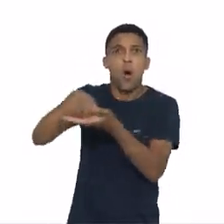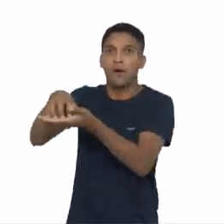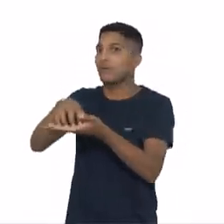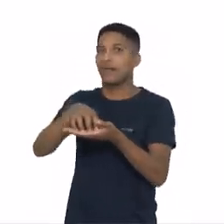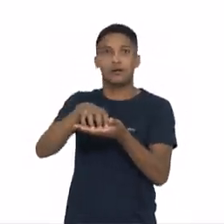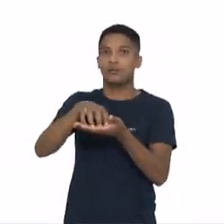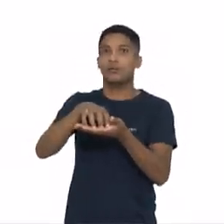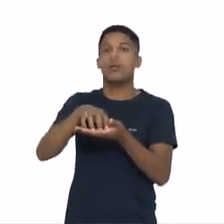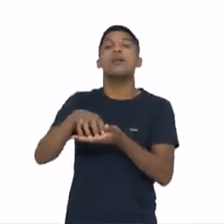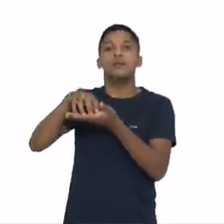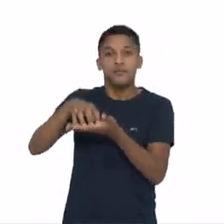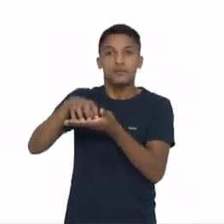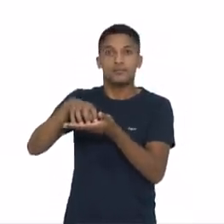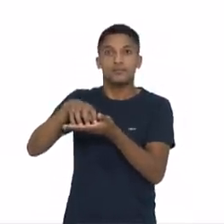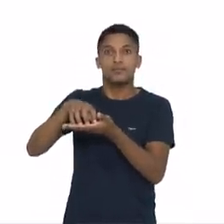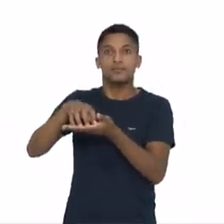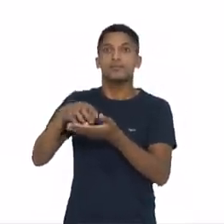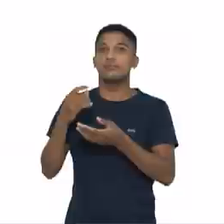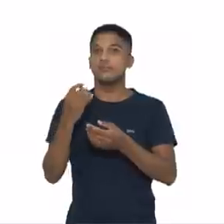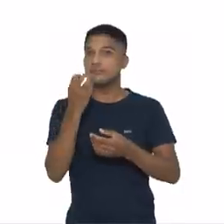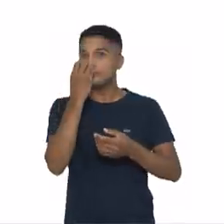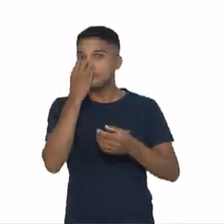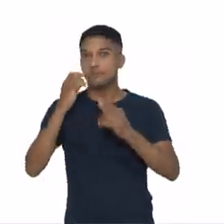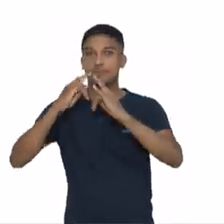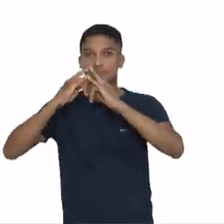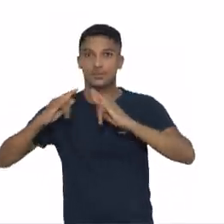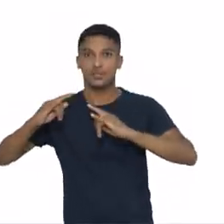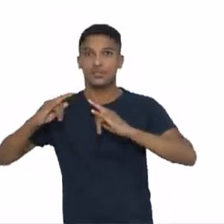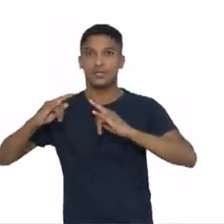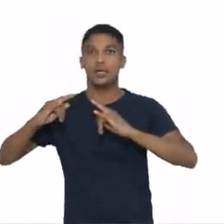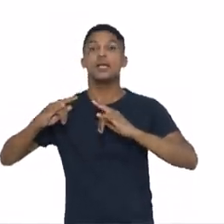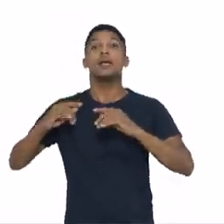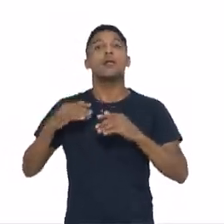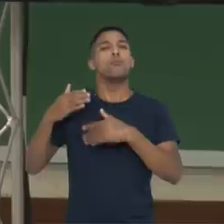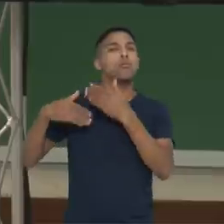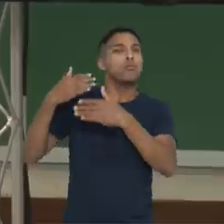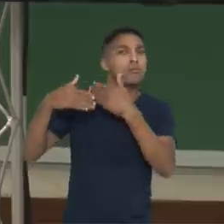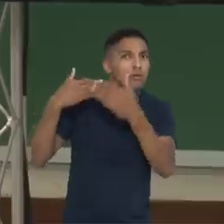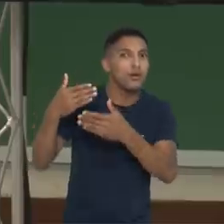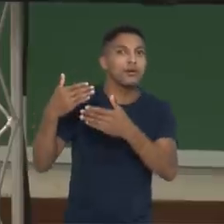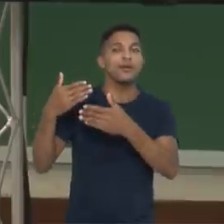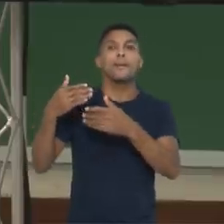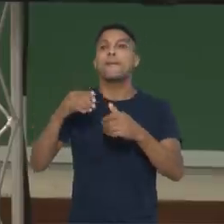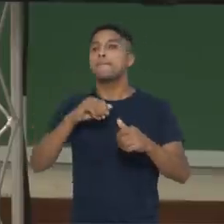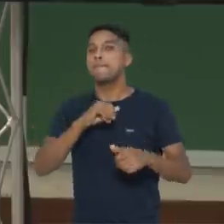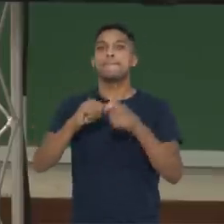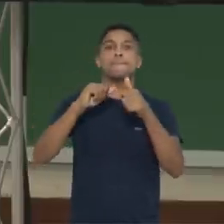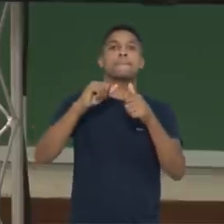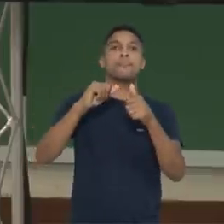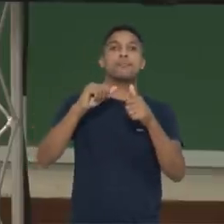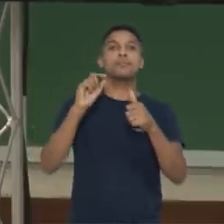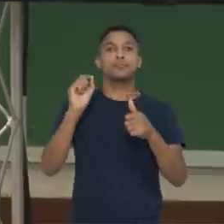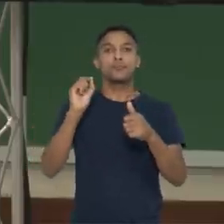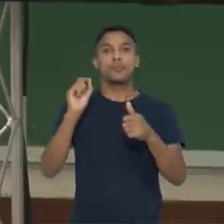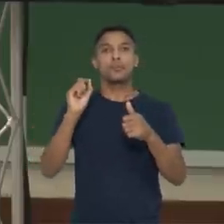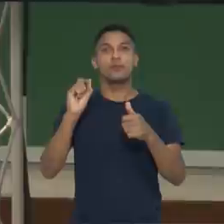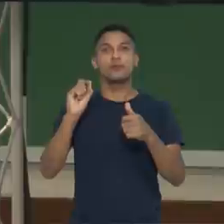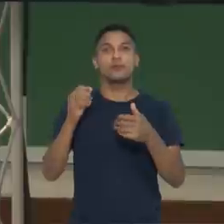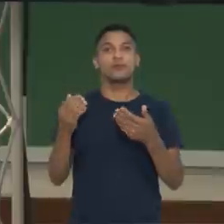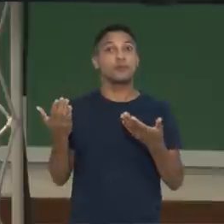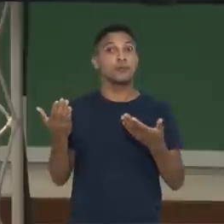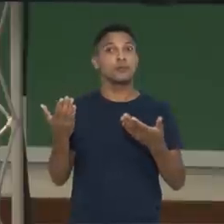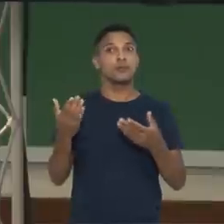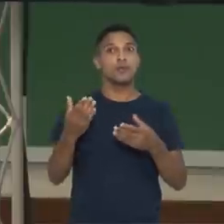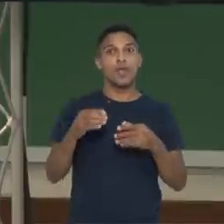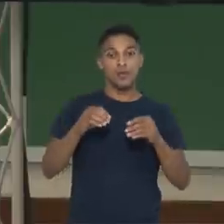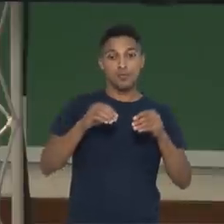cada cidade, né, paradas eram feitas para as apresentações. Então, antes o circo tinha o seu lugar, né, o